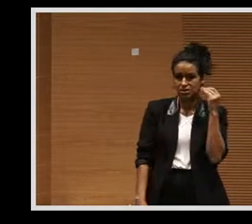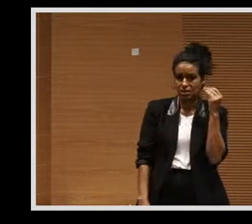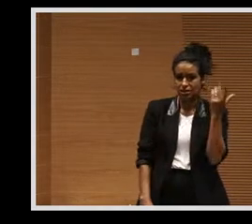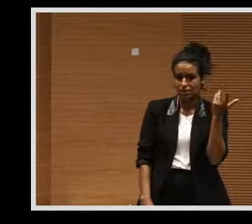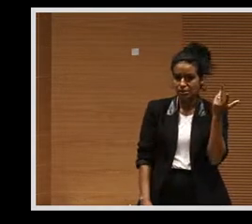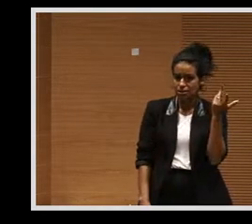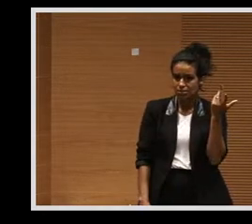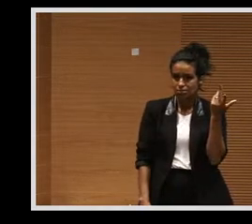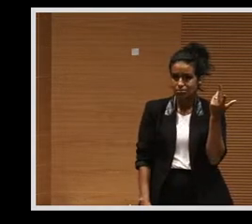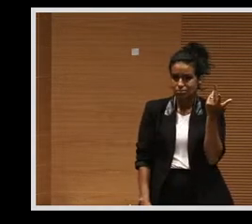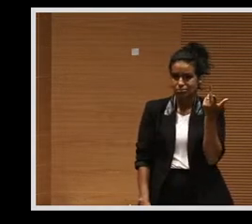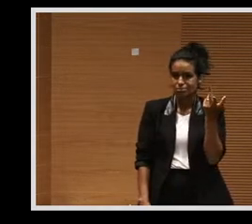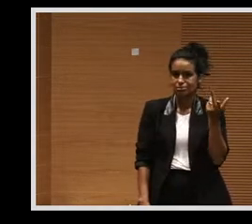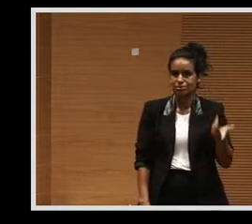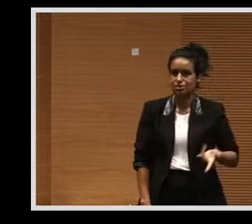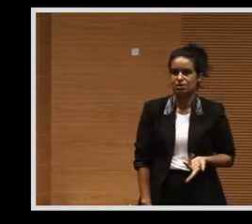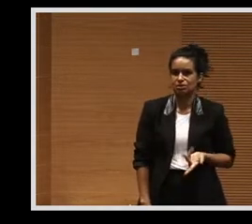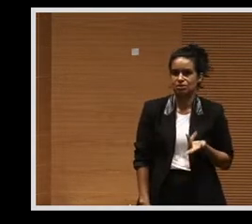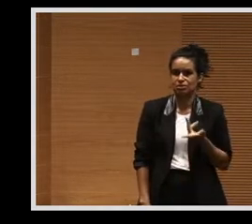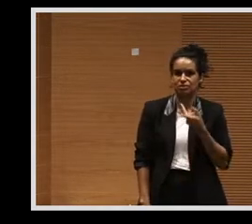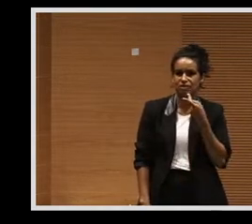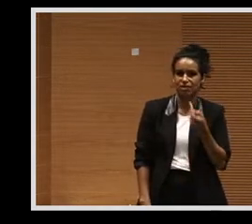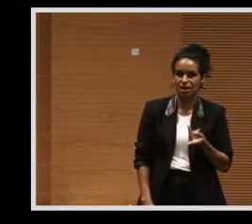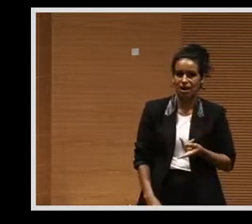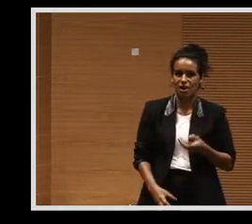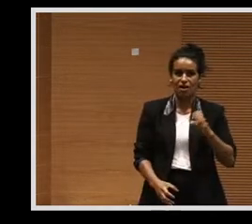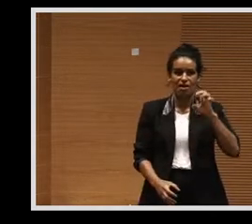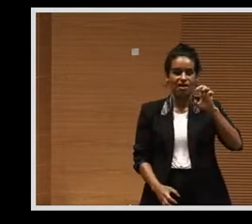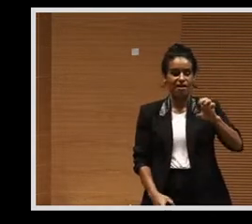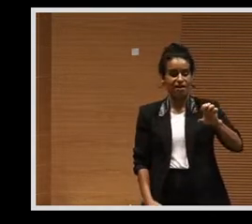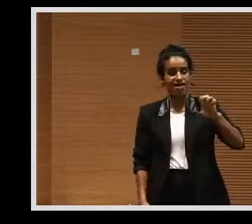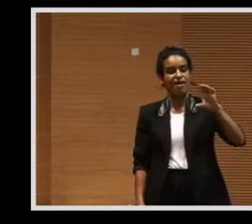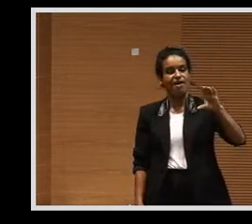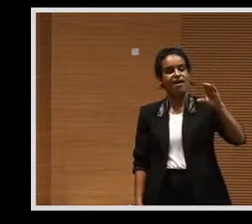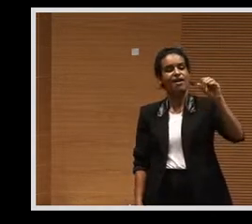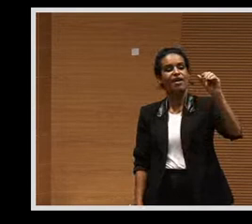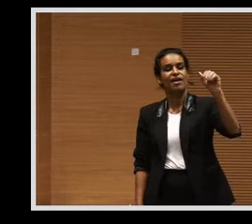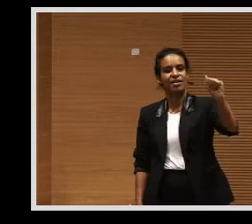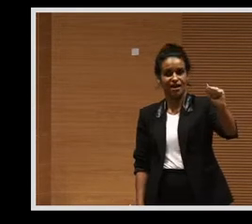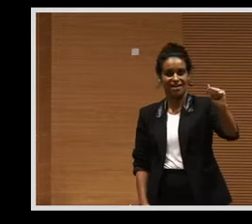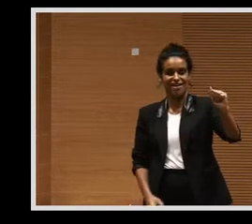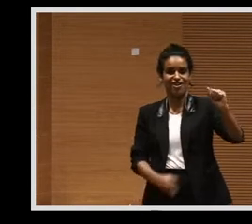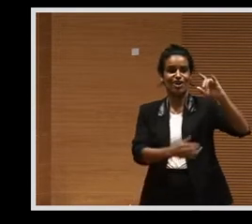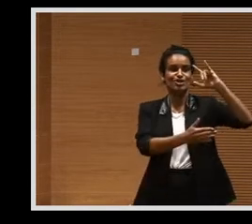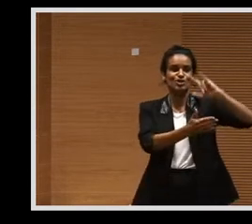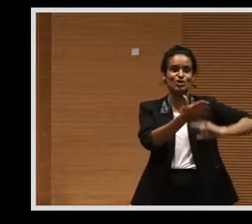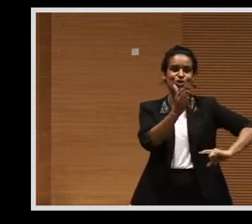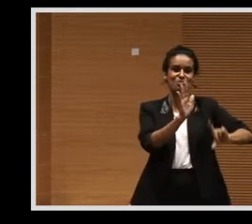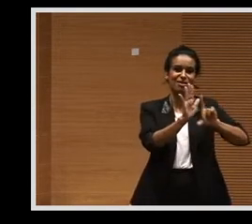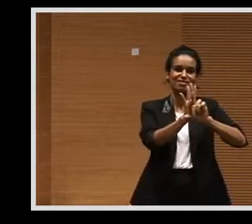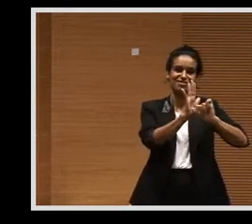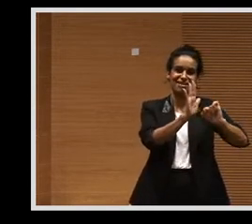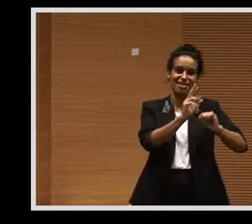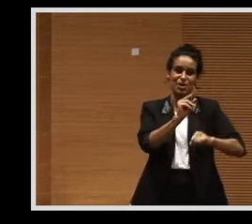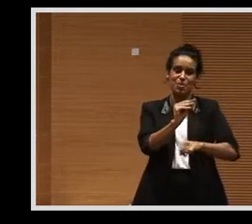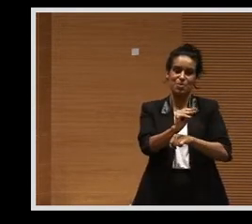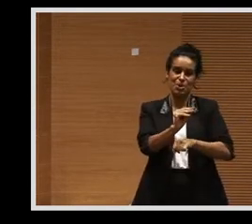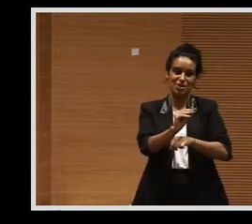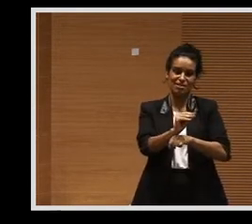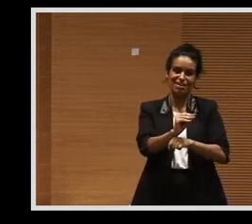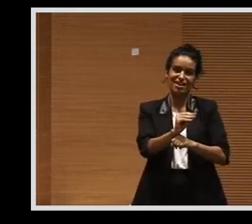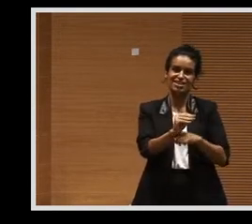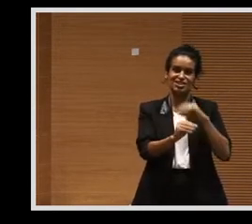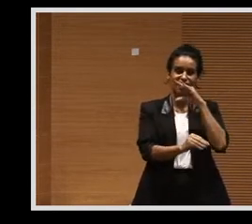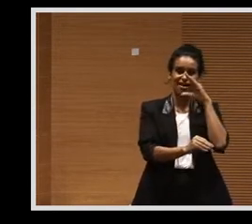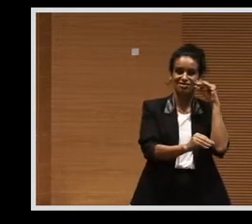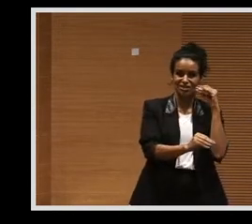bom, em tempos que pessoas que falam de rasgar o ECA, é bem isso mesmo, né? O adolescente não pode opinar sobre a medicação,